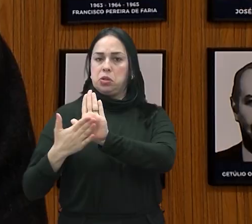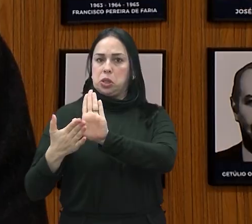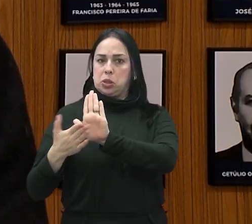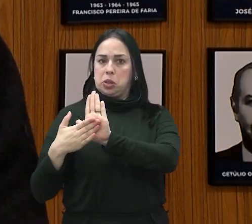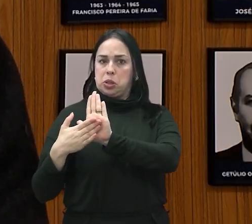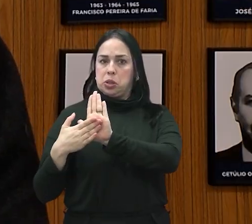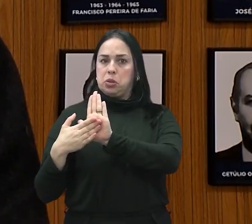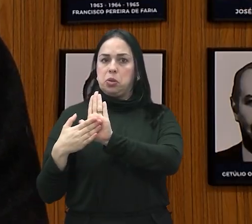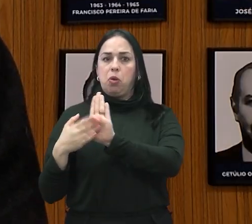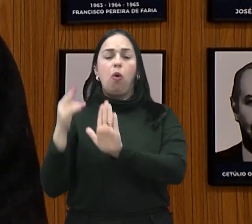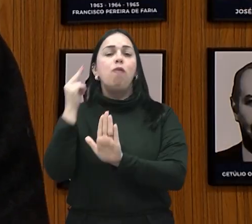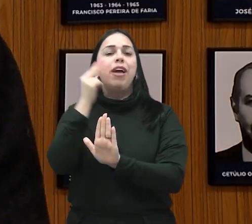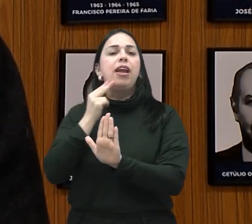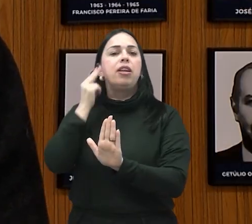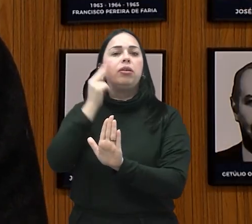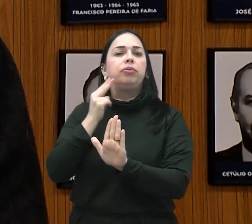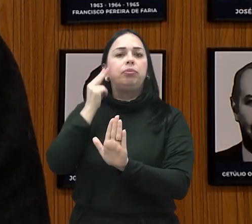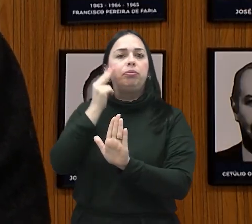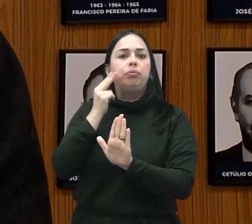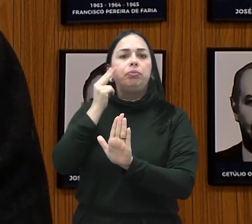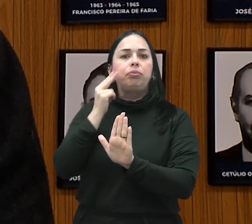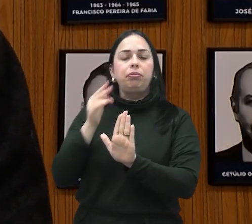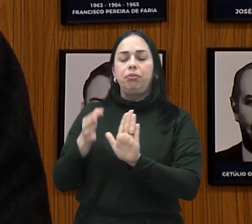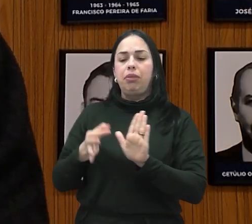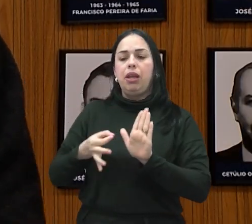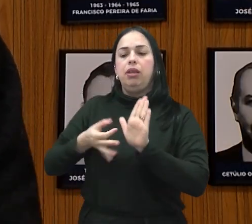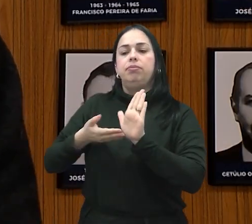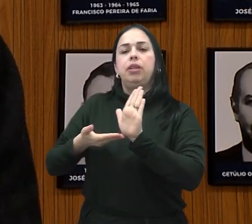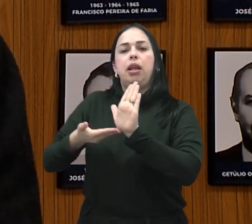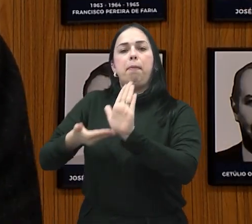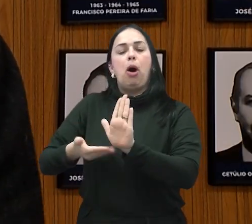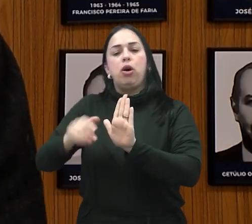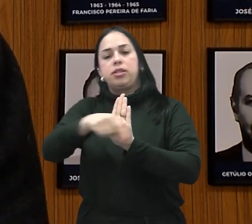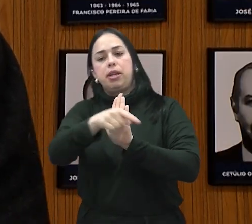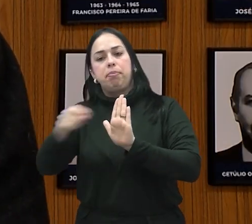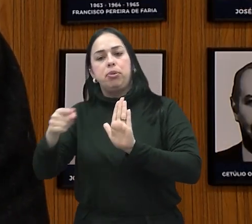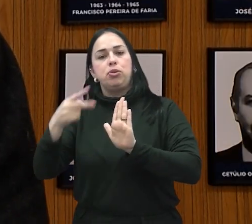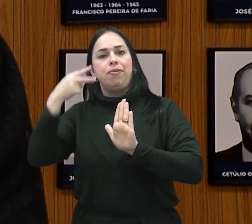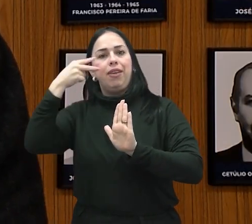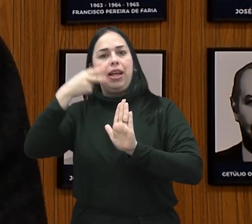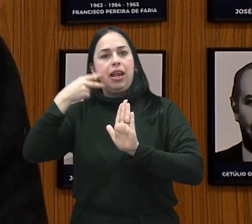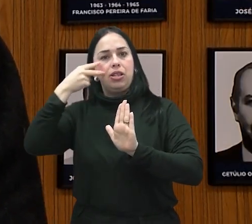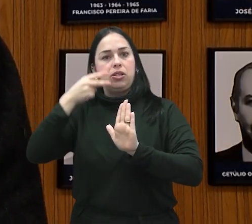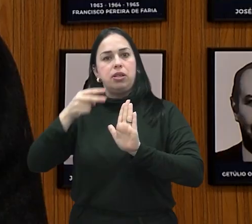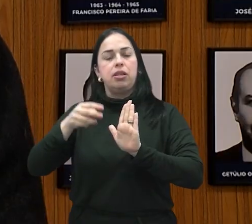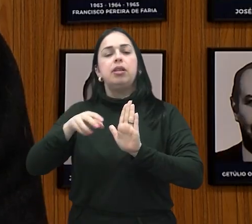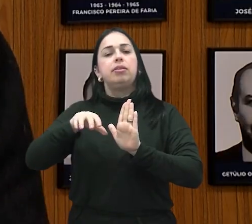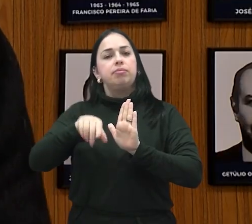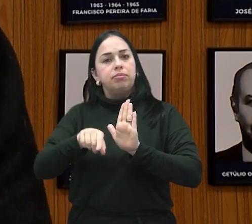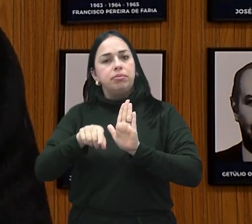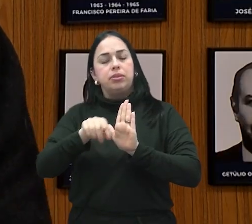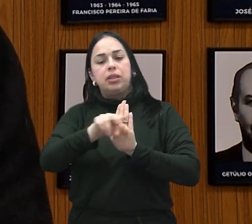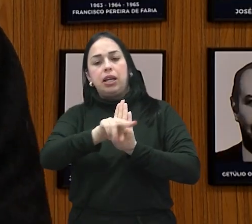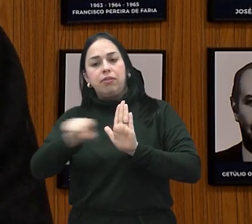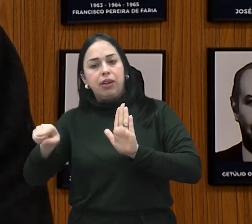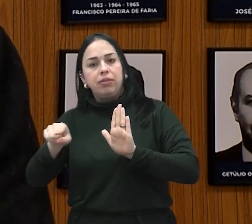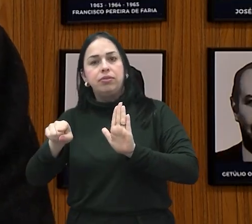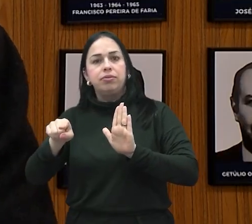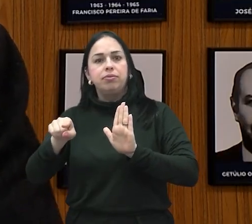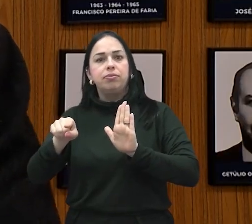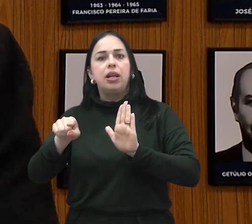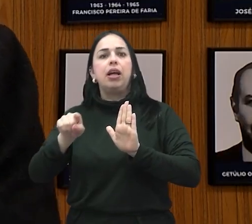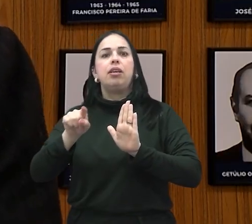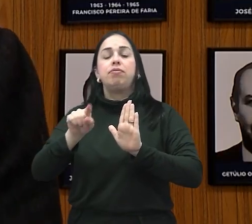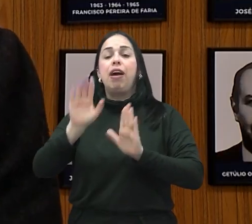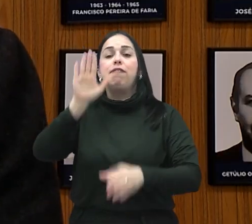formal, ou seja, o vereador ele vai apresentar para a mesa da Câmara A mesa